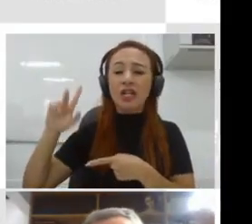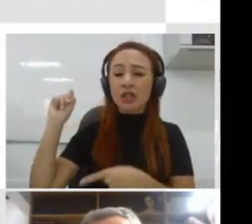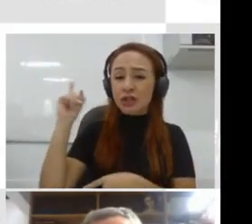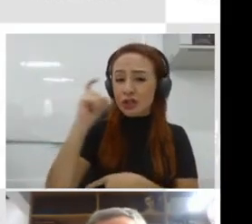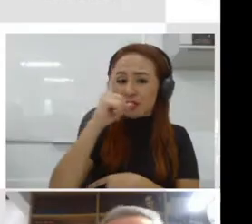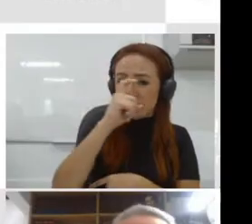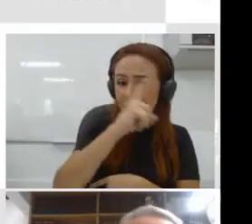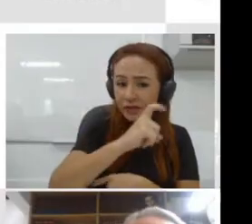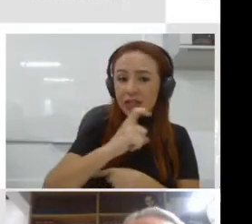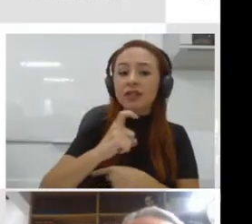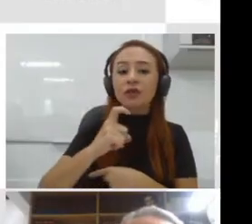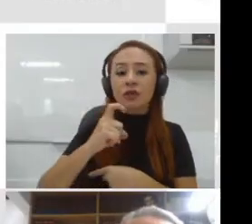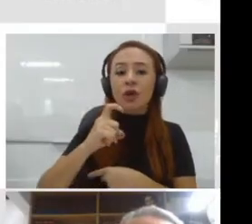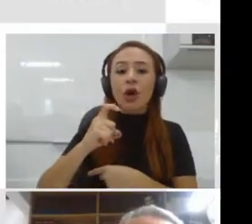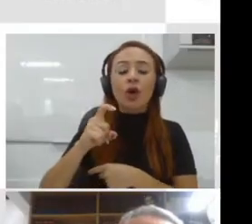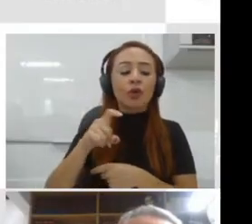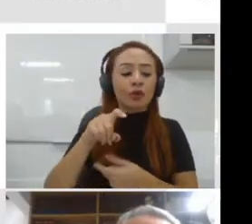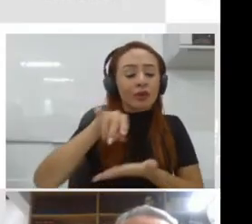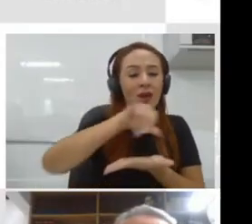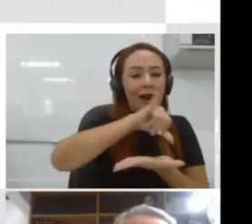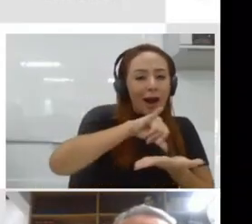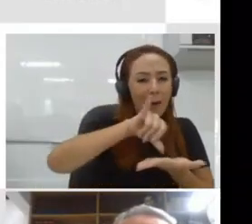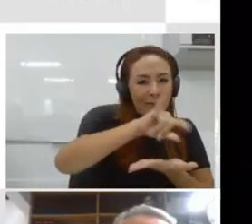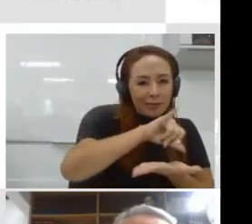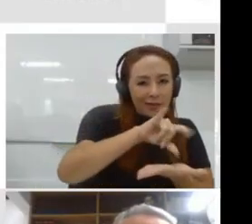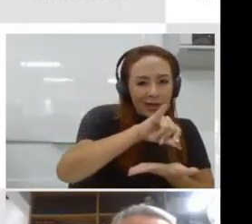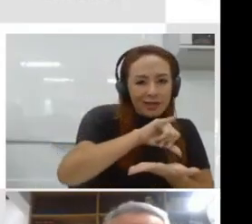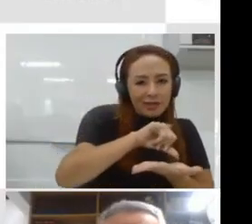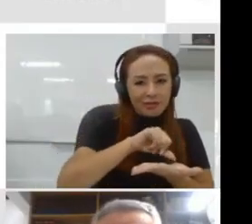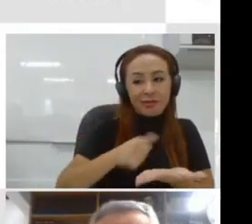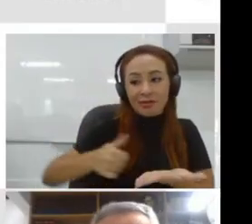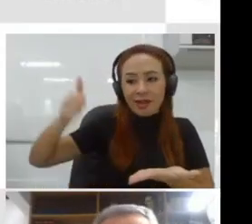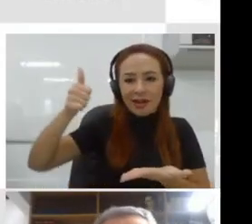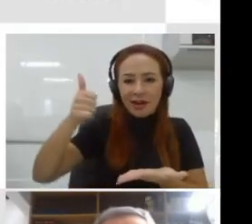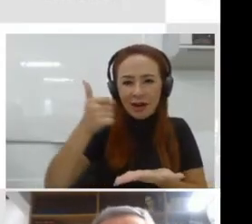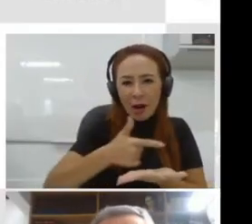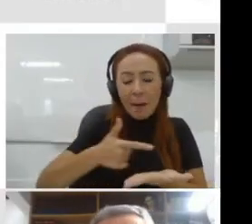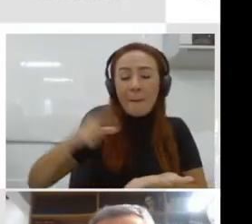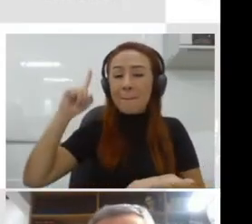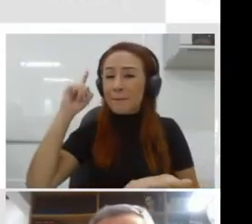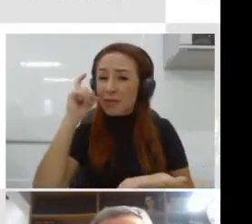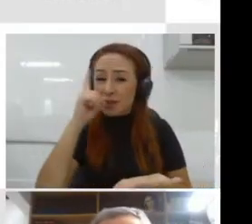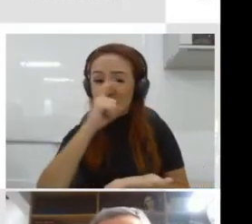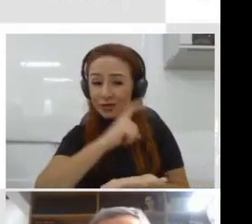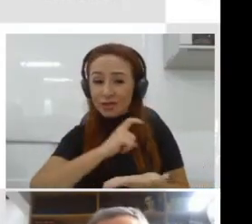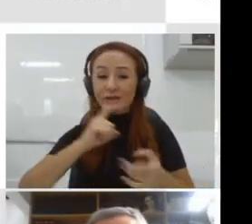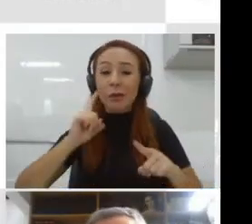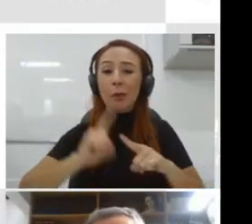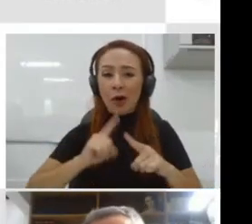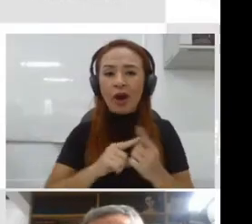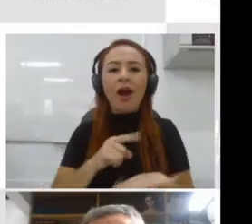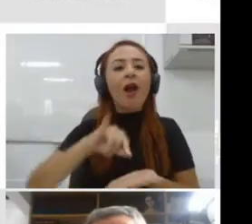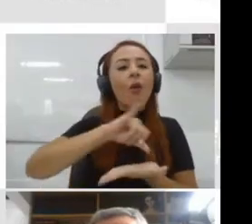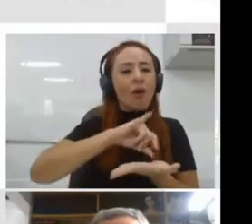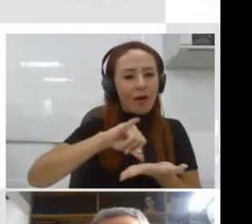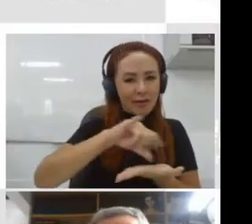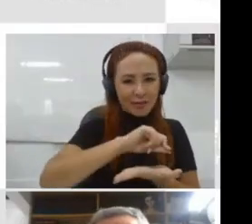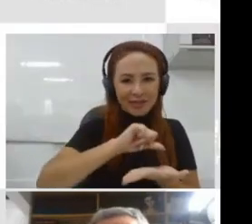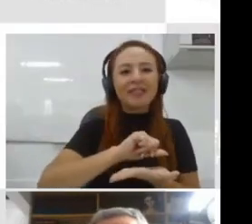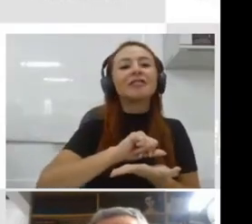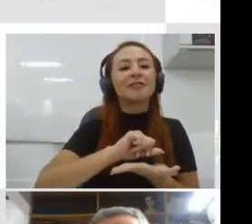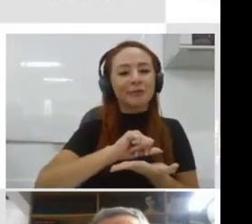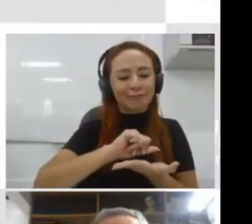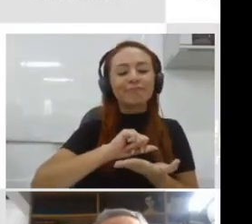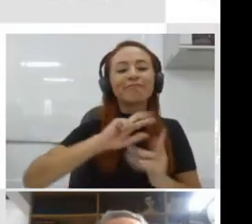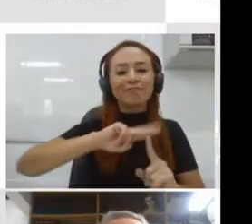uma meta muito mais ambiciosa, que é exatamente sair do carbono. A nossa civilização, né, o nosso modelo civilizacional pode ser chamado de um